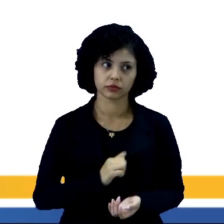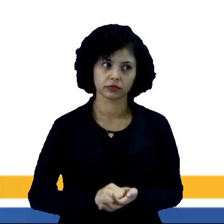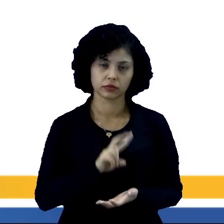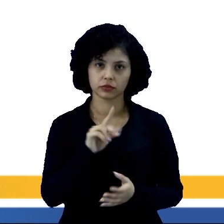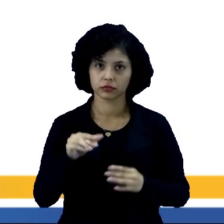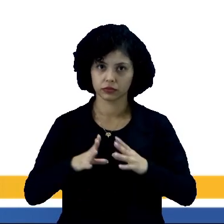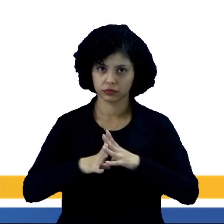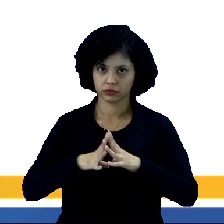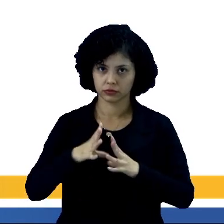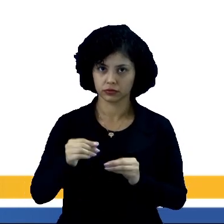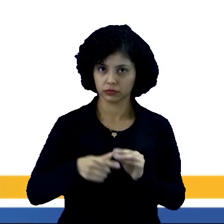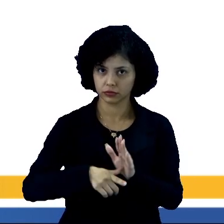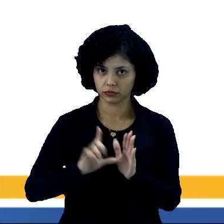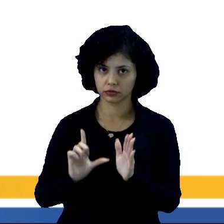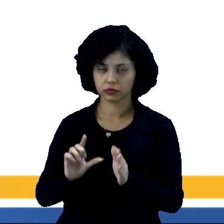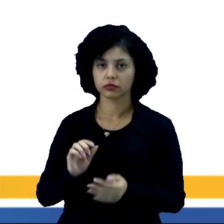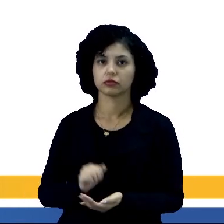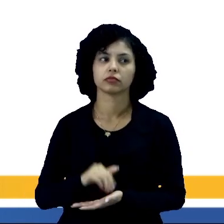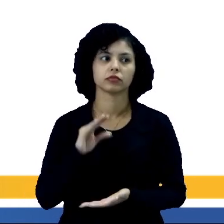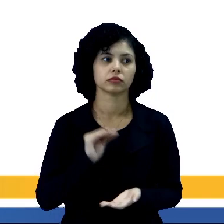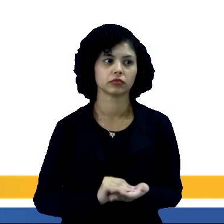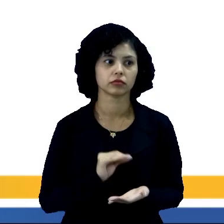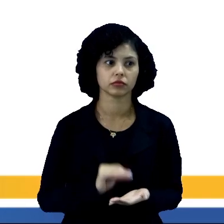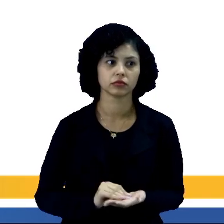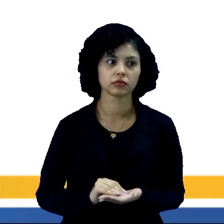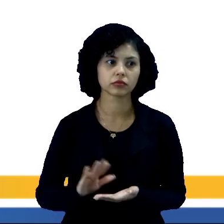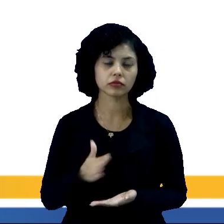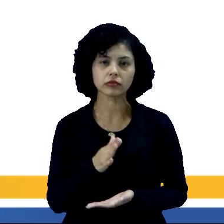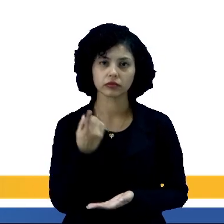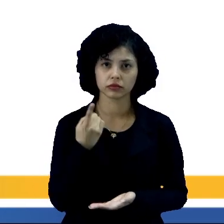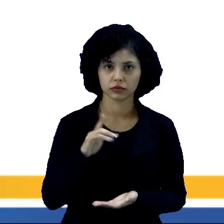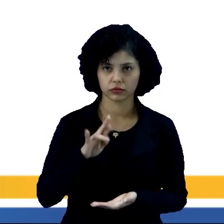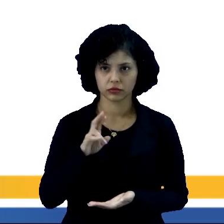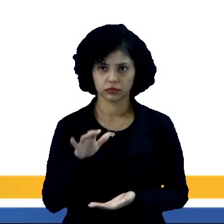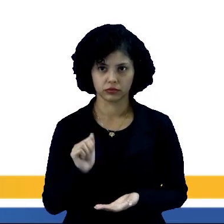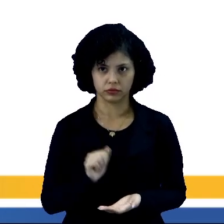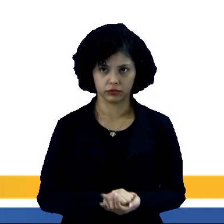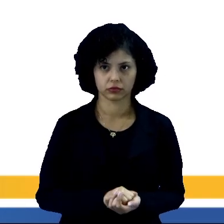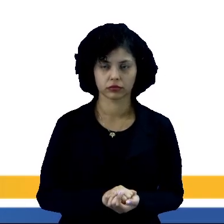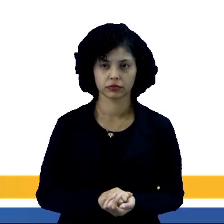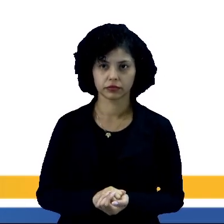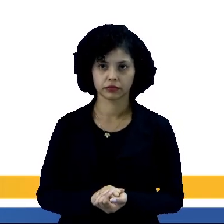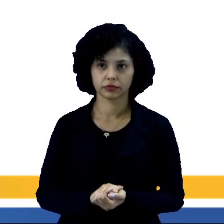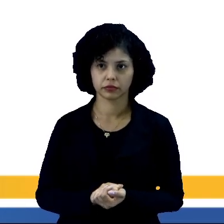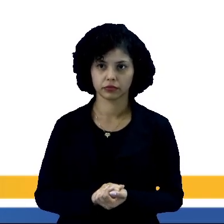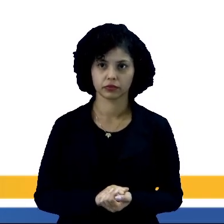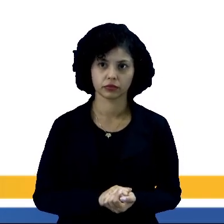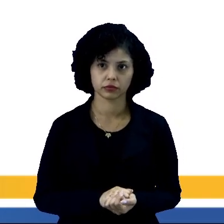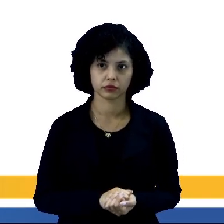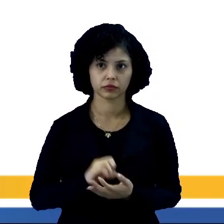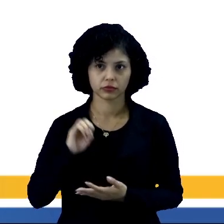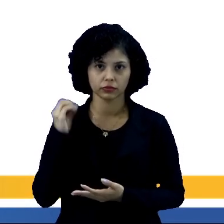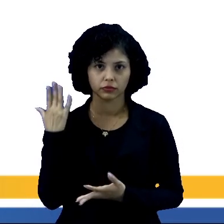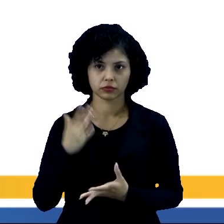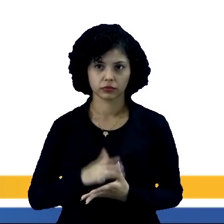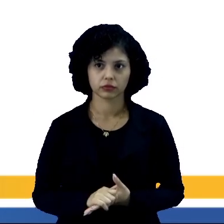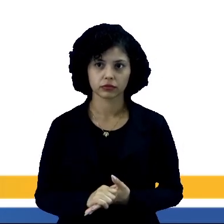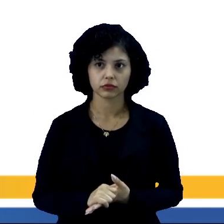vai desaparecer um pouco antes disso, quando tiver faltando 1 bilhão de anos mais ou menos, que isso vai